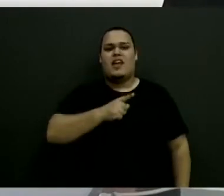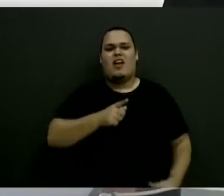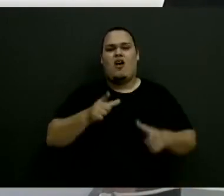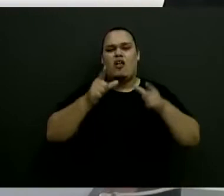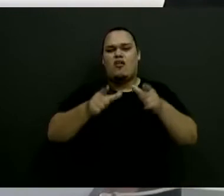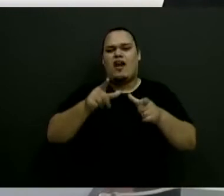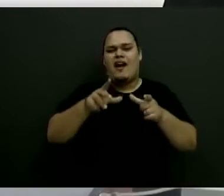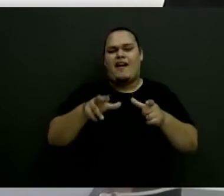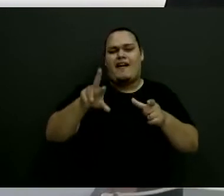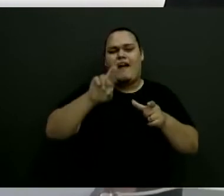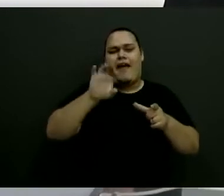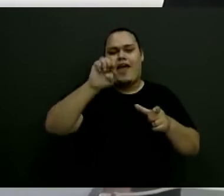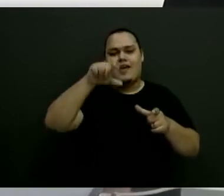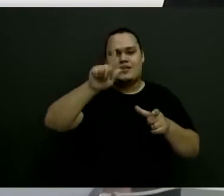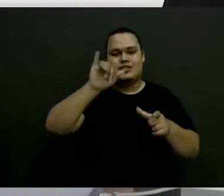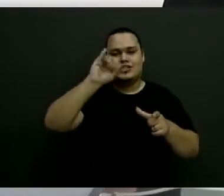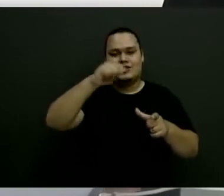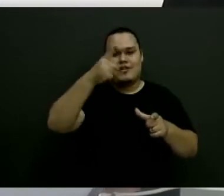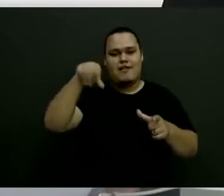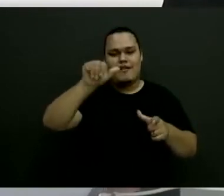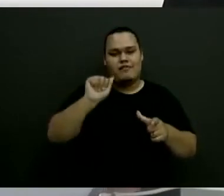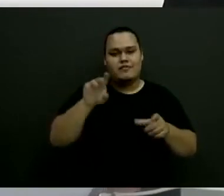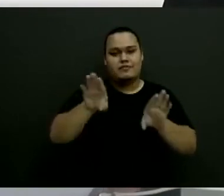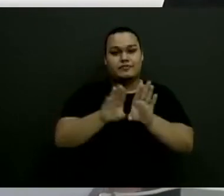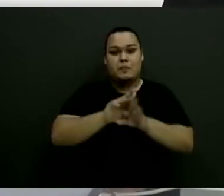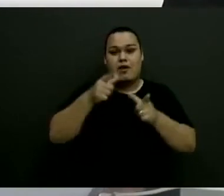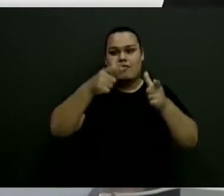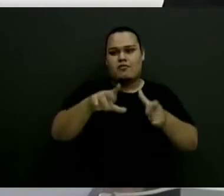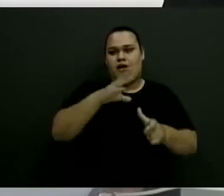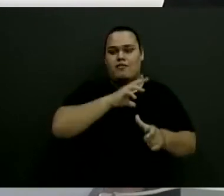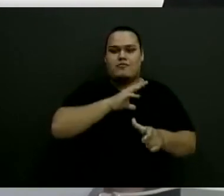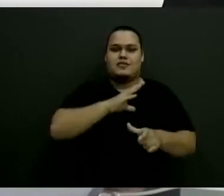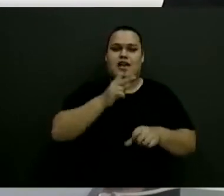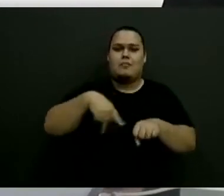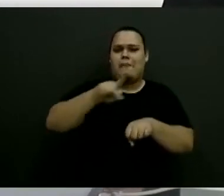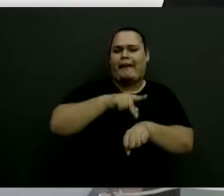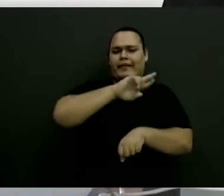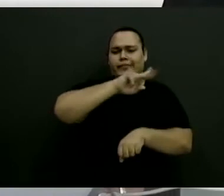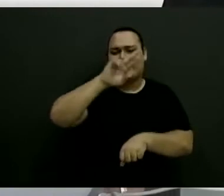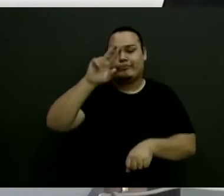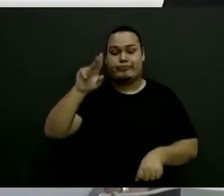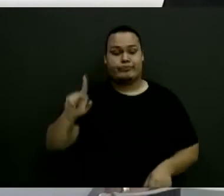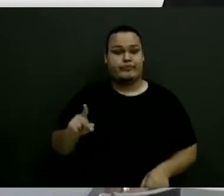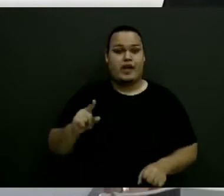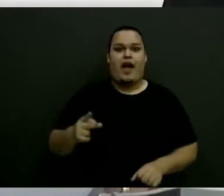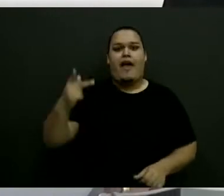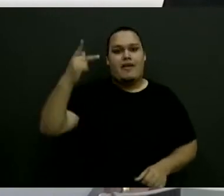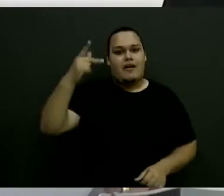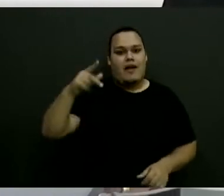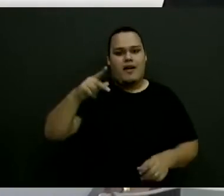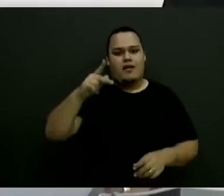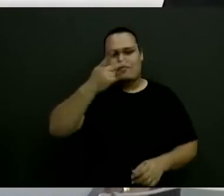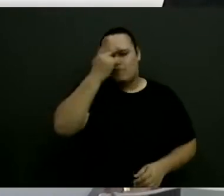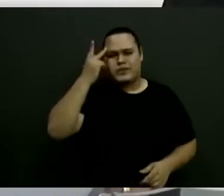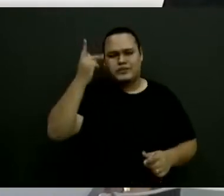Pessoal lá de Honduras, né? Lógico, o pastor também estava com a gente, pastor Misael. Pessoal aqui em peso aqui no Itaim Paulista também,